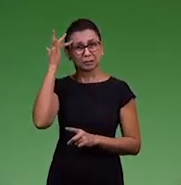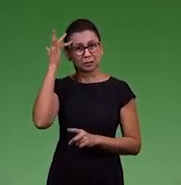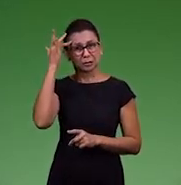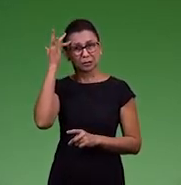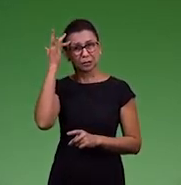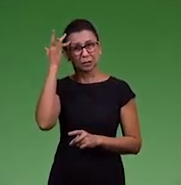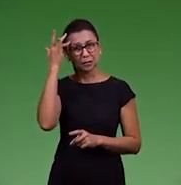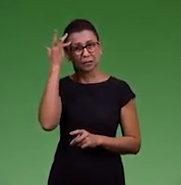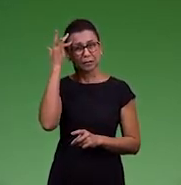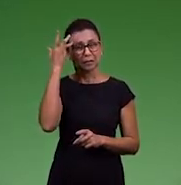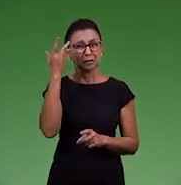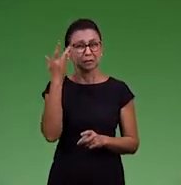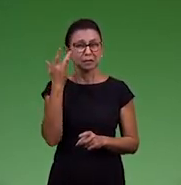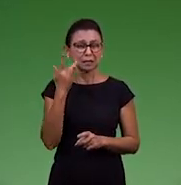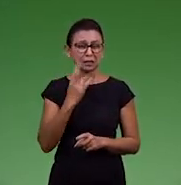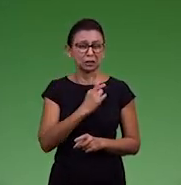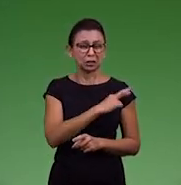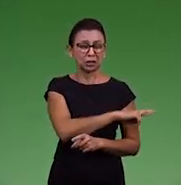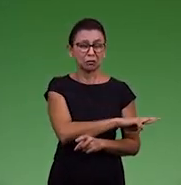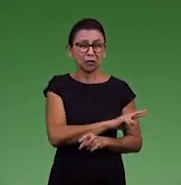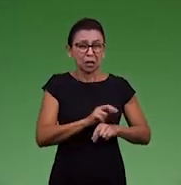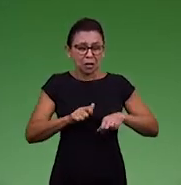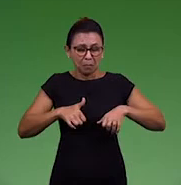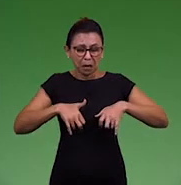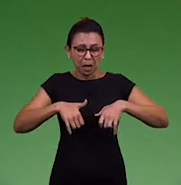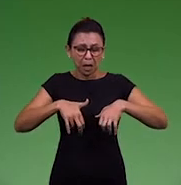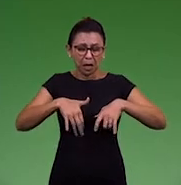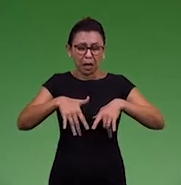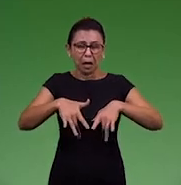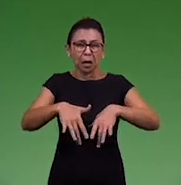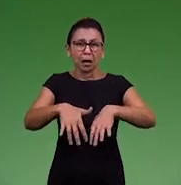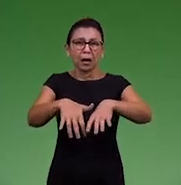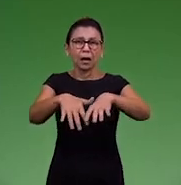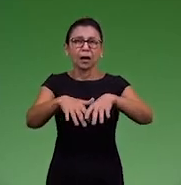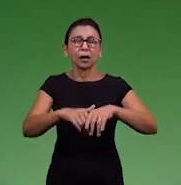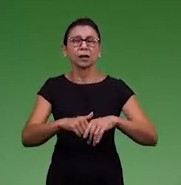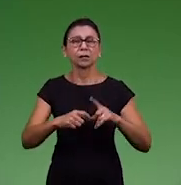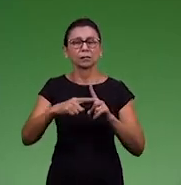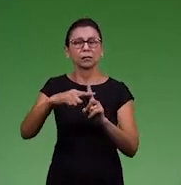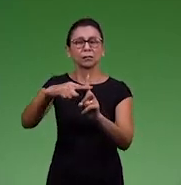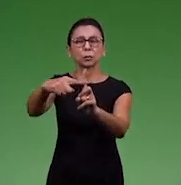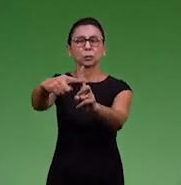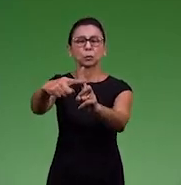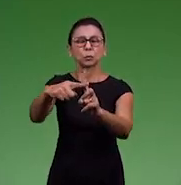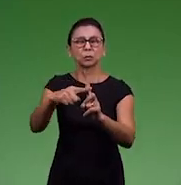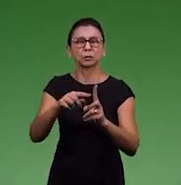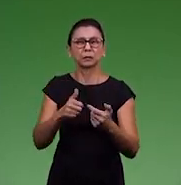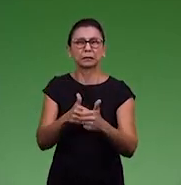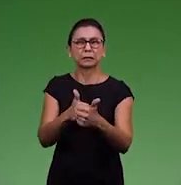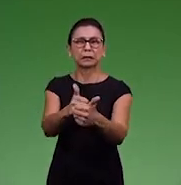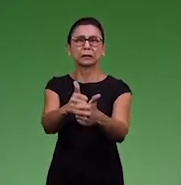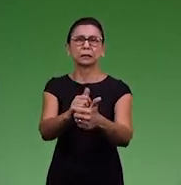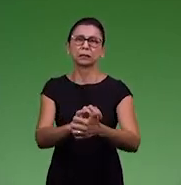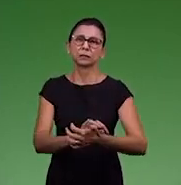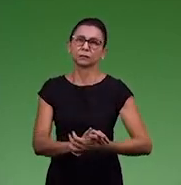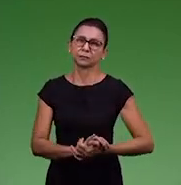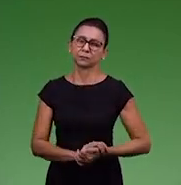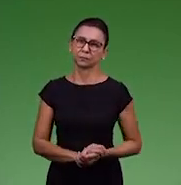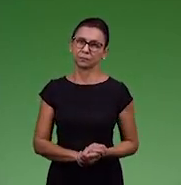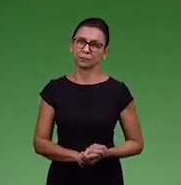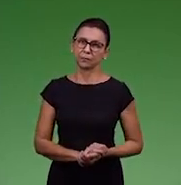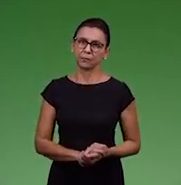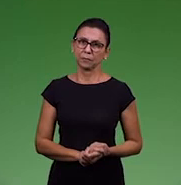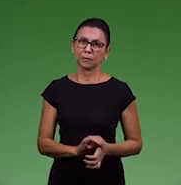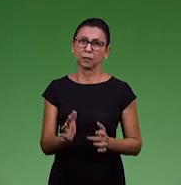que aquilo foi um momento de uma grande vitória, foi o auge da vitória. Porque quando Jesus morre na terra, os homens batem